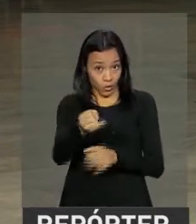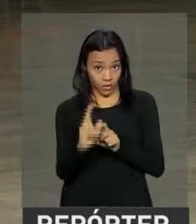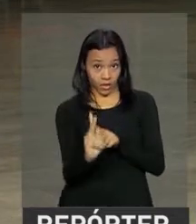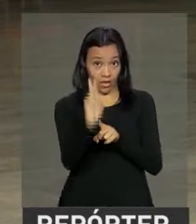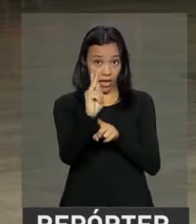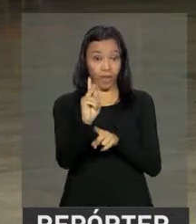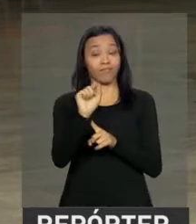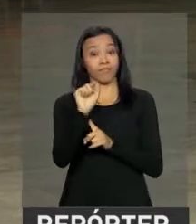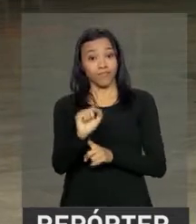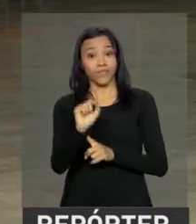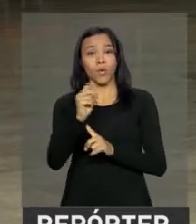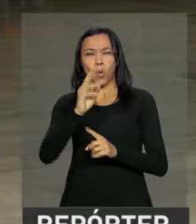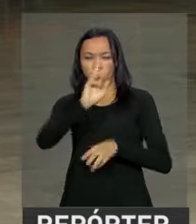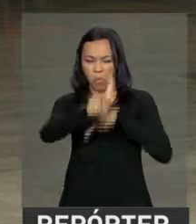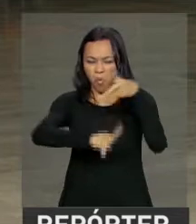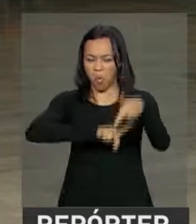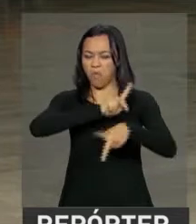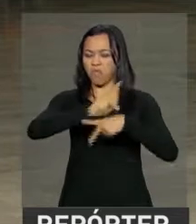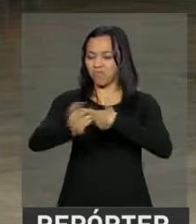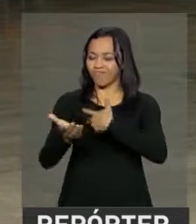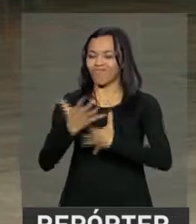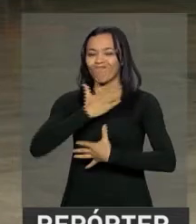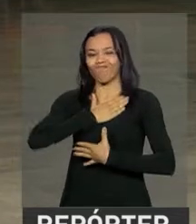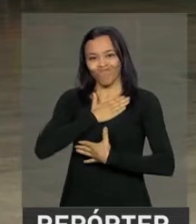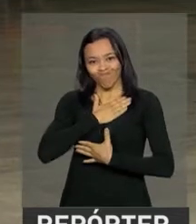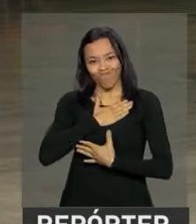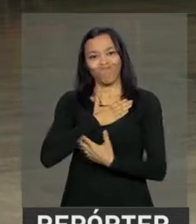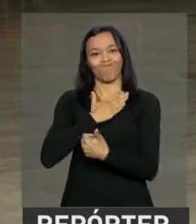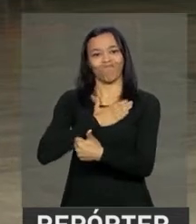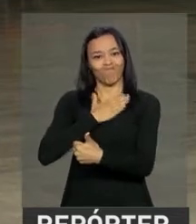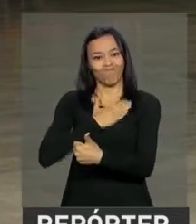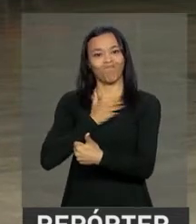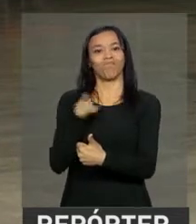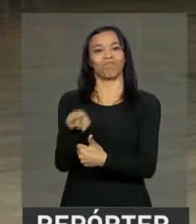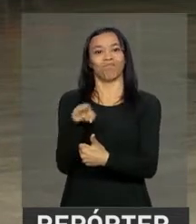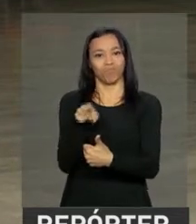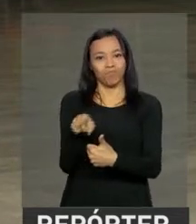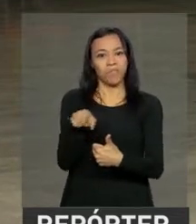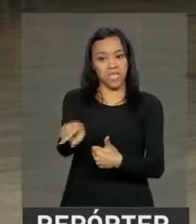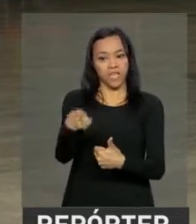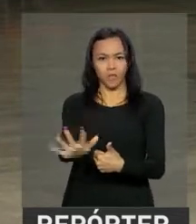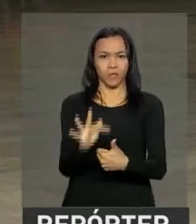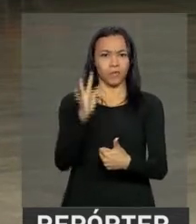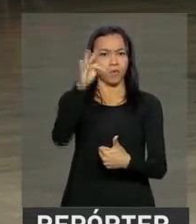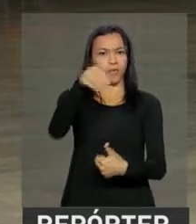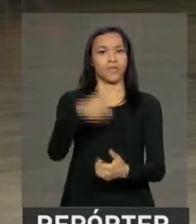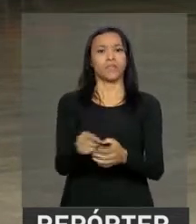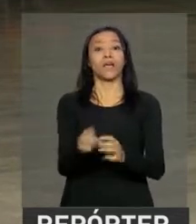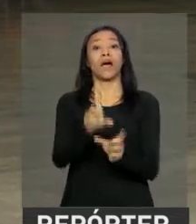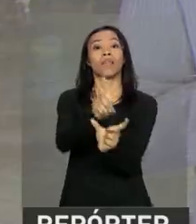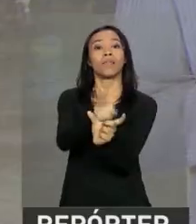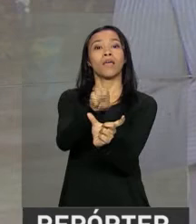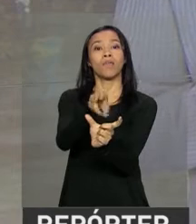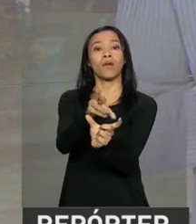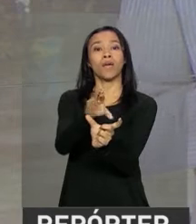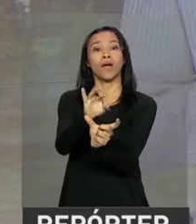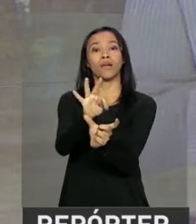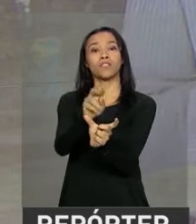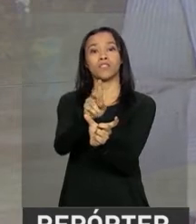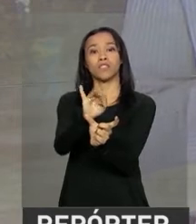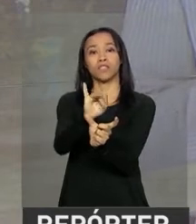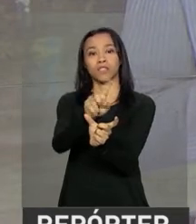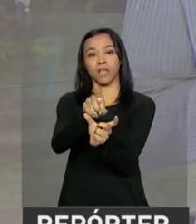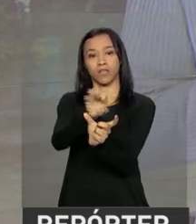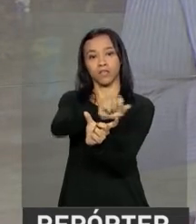nos braços do povo, marcando a resistência que levaria à redemocratização. Leandro, com você. Obrigado,